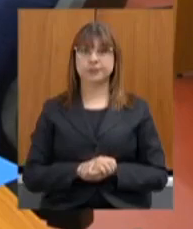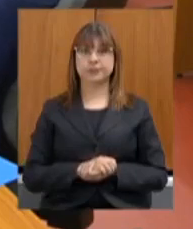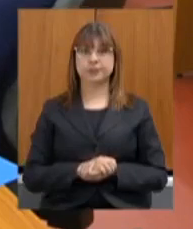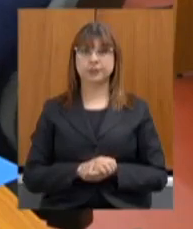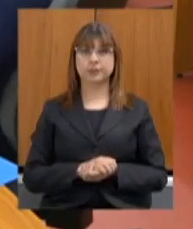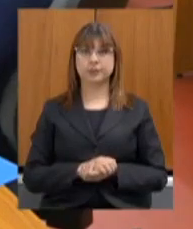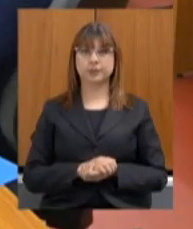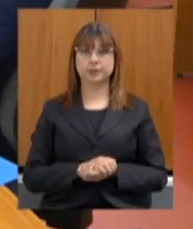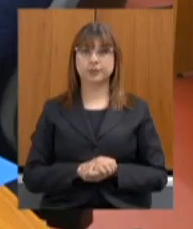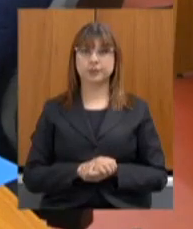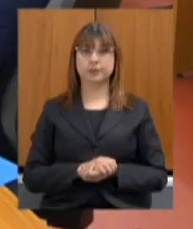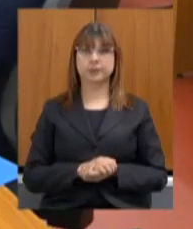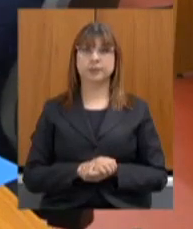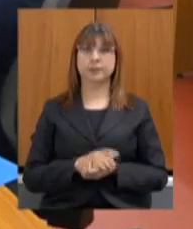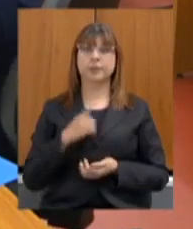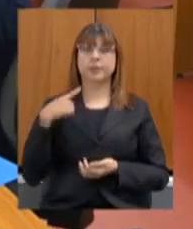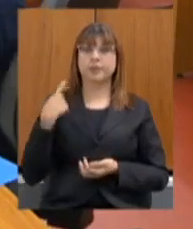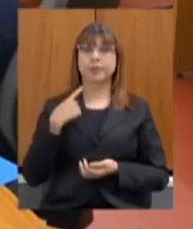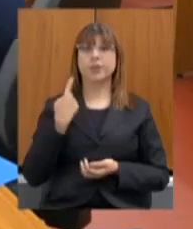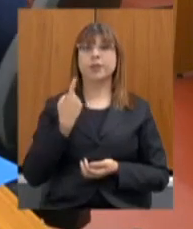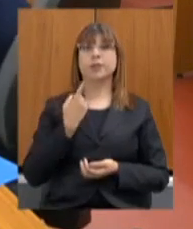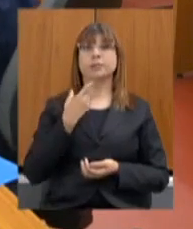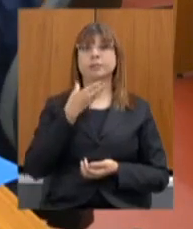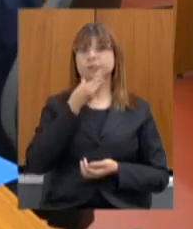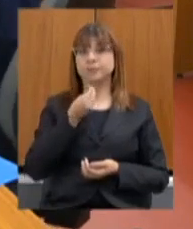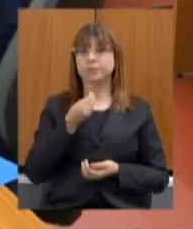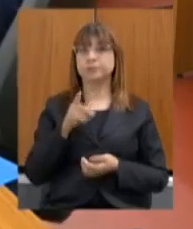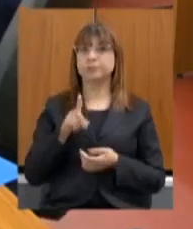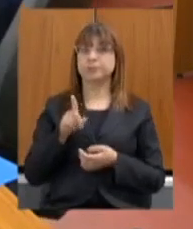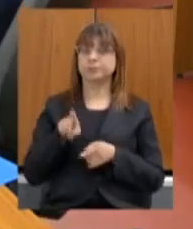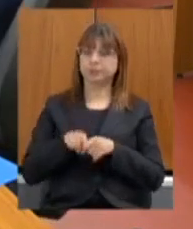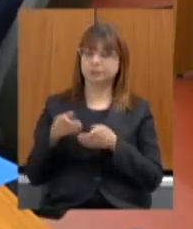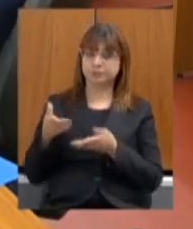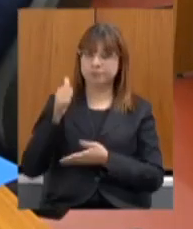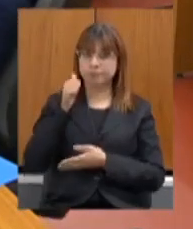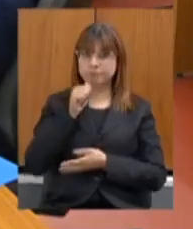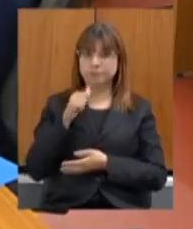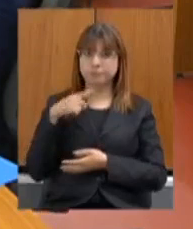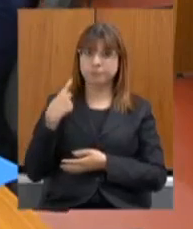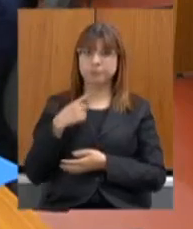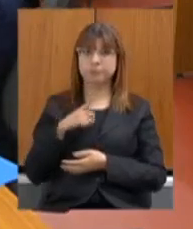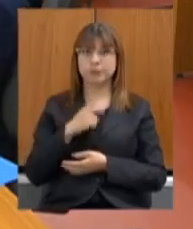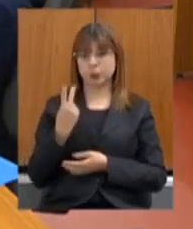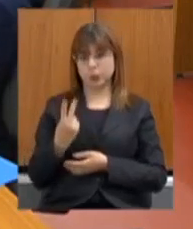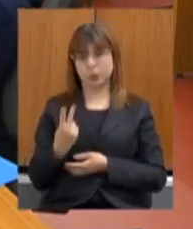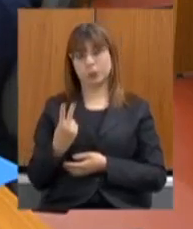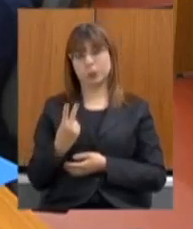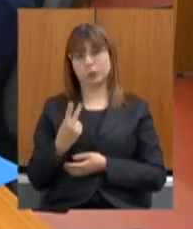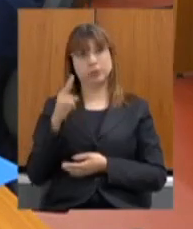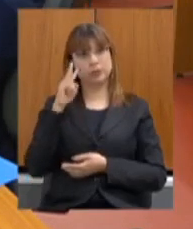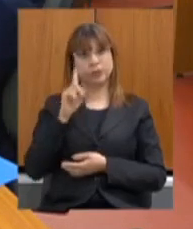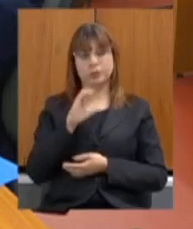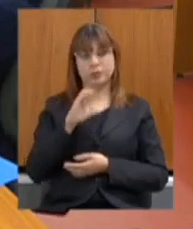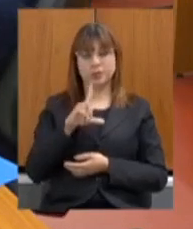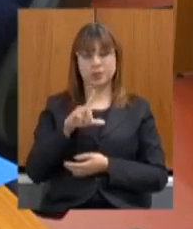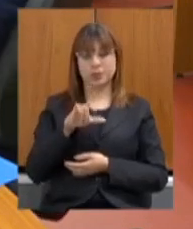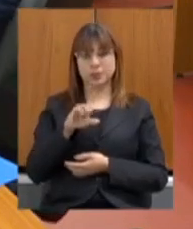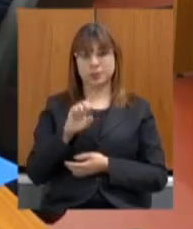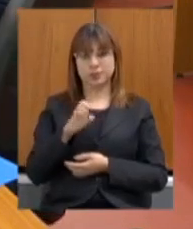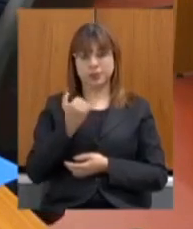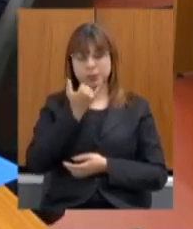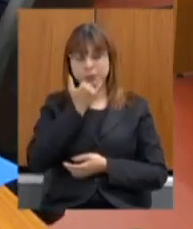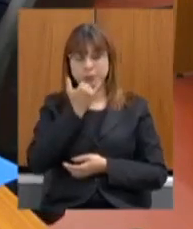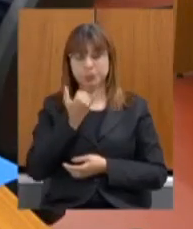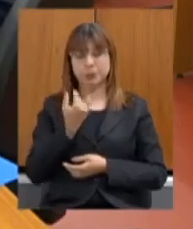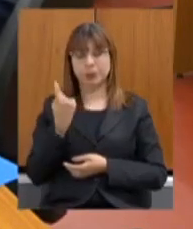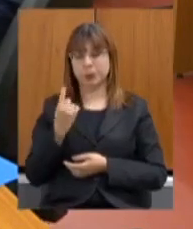aos deputados, deputada, deputadas, que se fala, são duas, não tinha visto Selize aqui ainda, perdão,